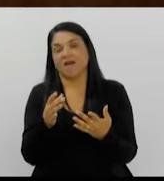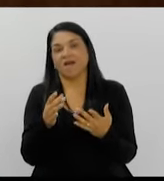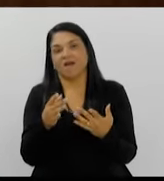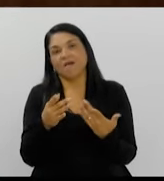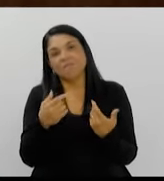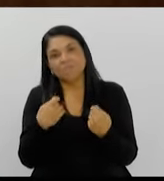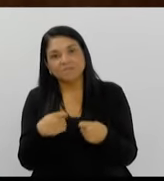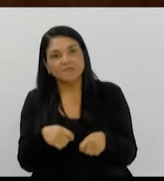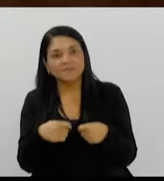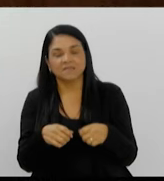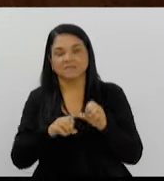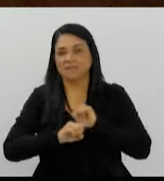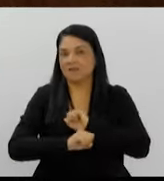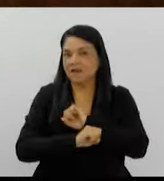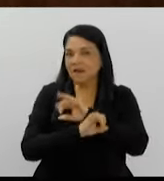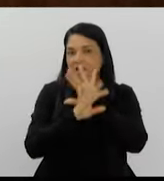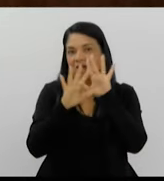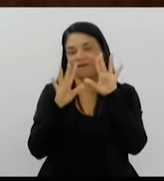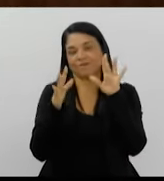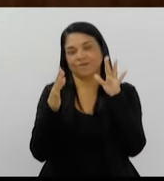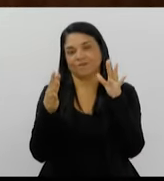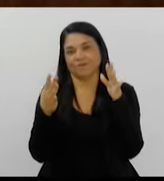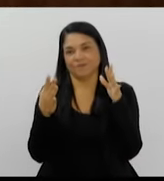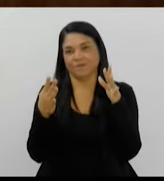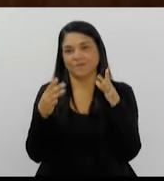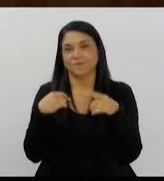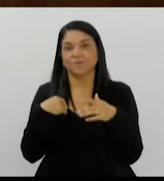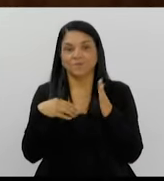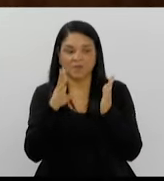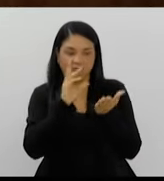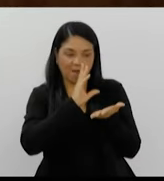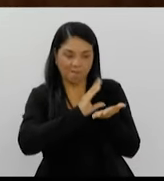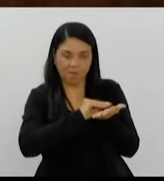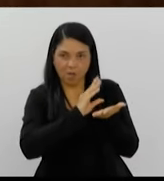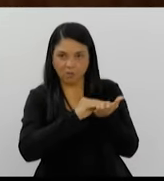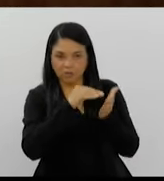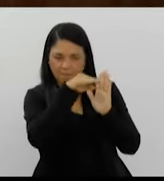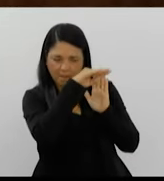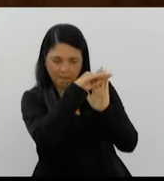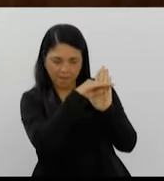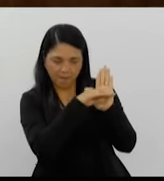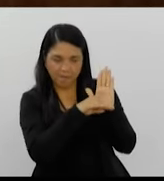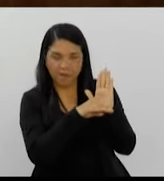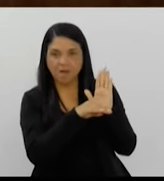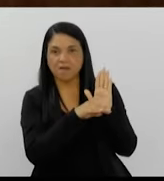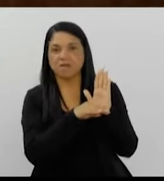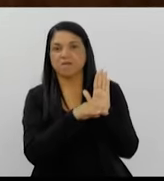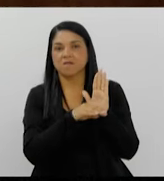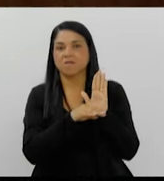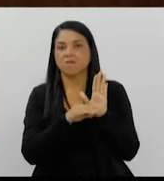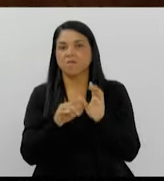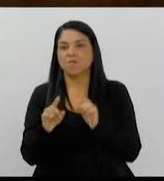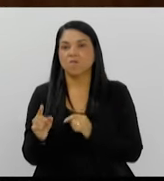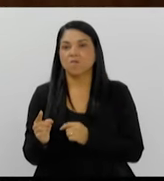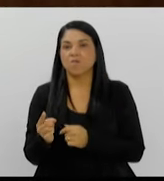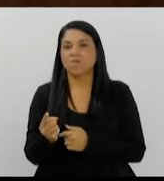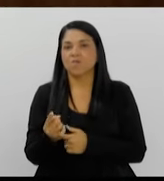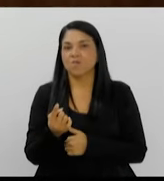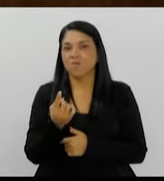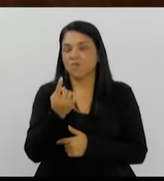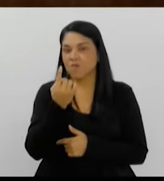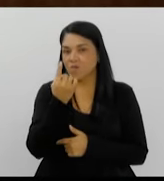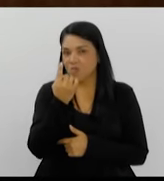claro eu também gostaria de trazer a pauta que somente um louco